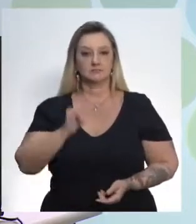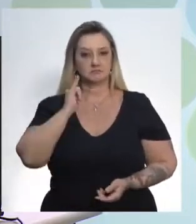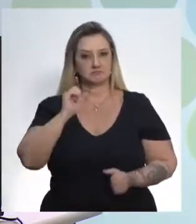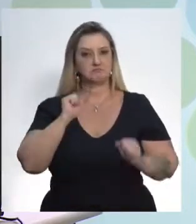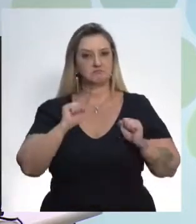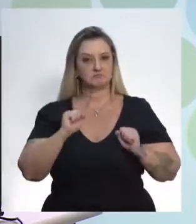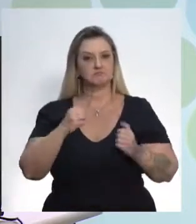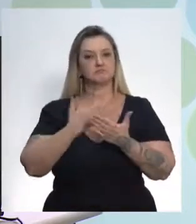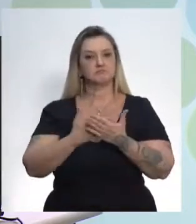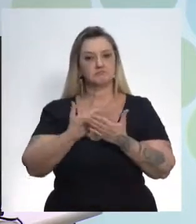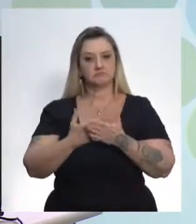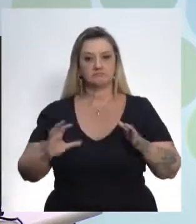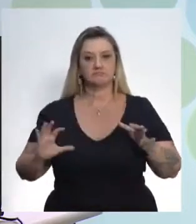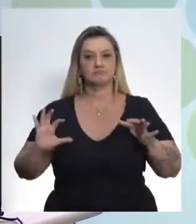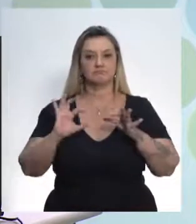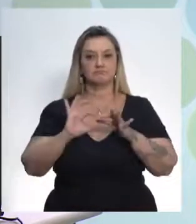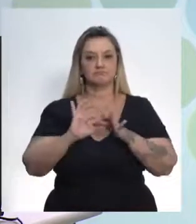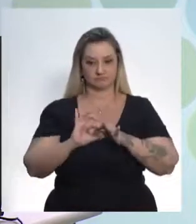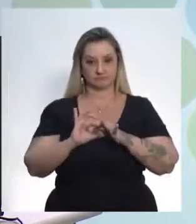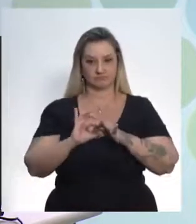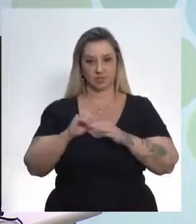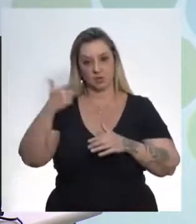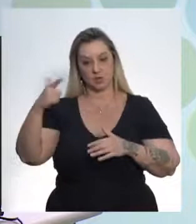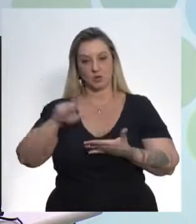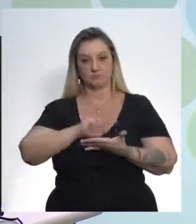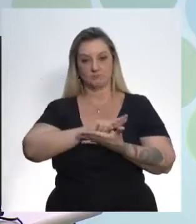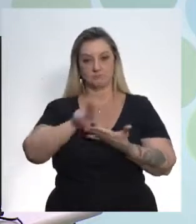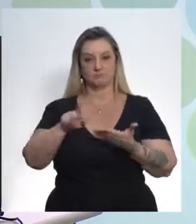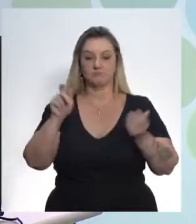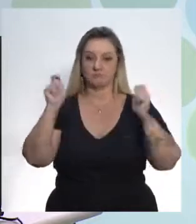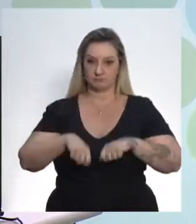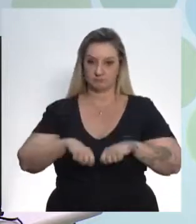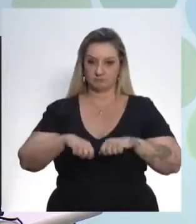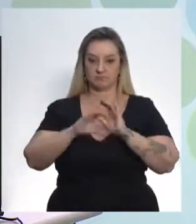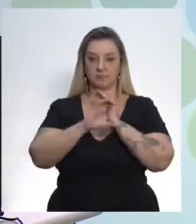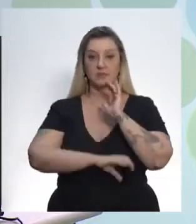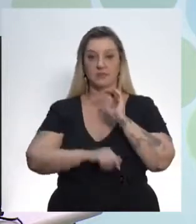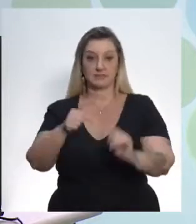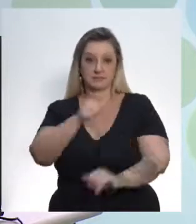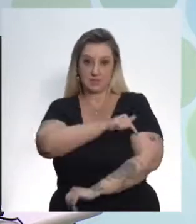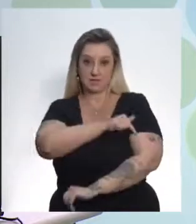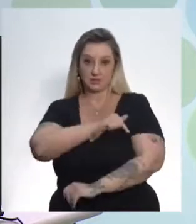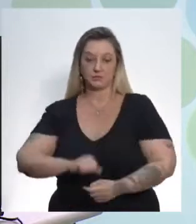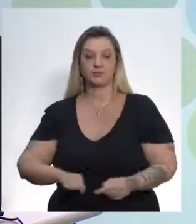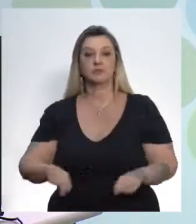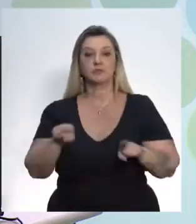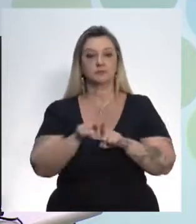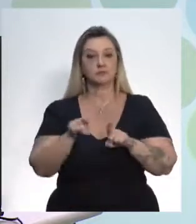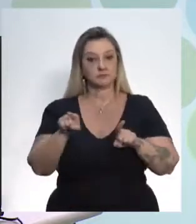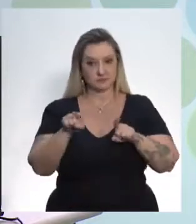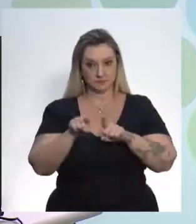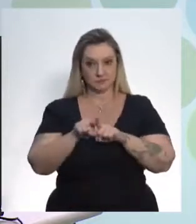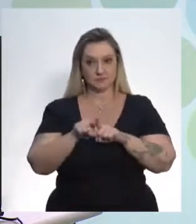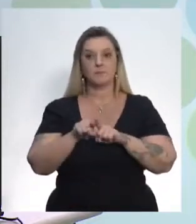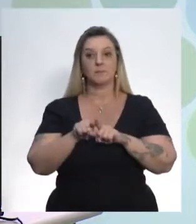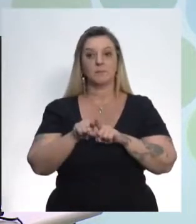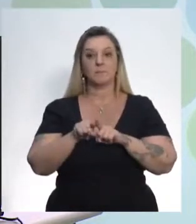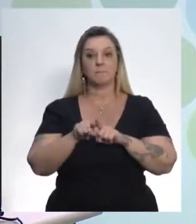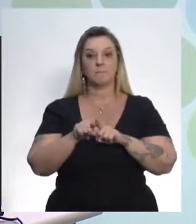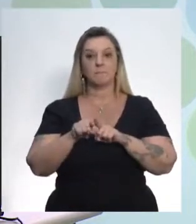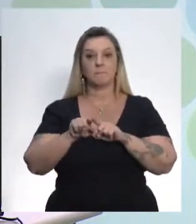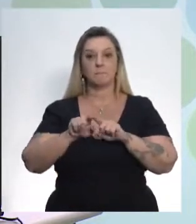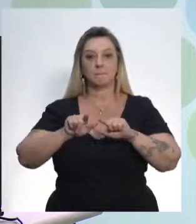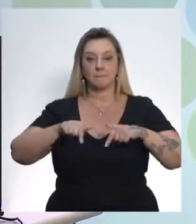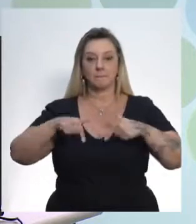ser trabalhada em conjunto com outras habilidades do currículo do 7º ano e também tem uma interface